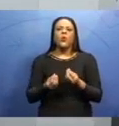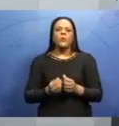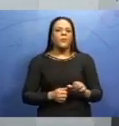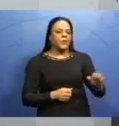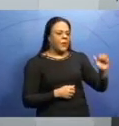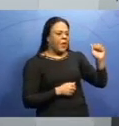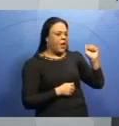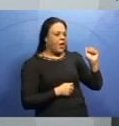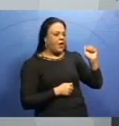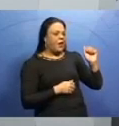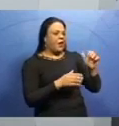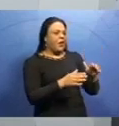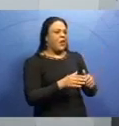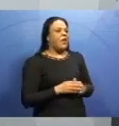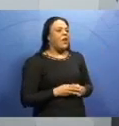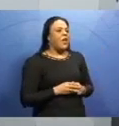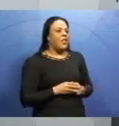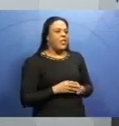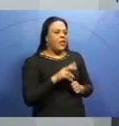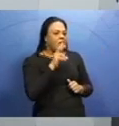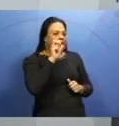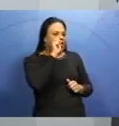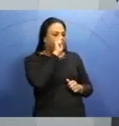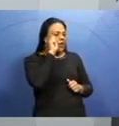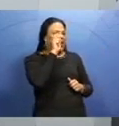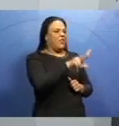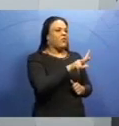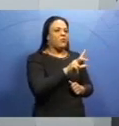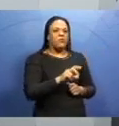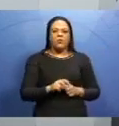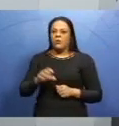A. Ela é astuta e inocente.